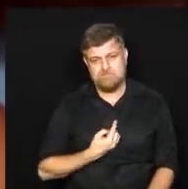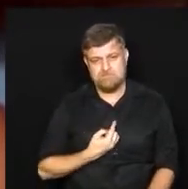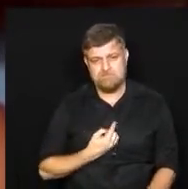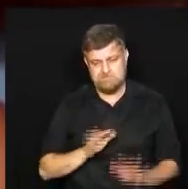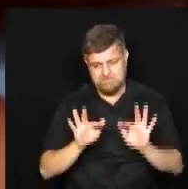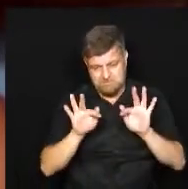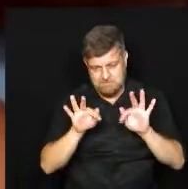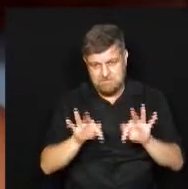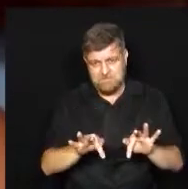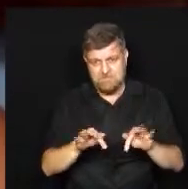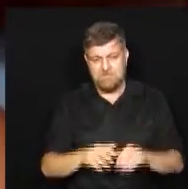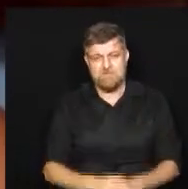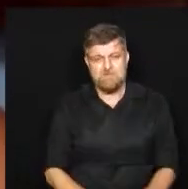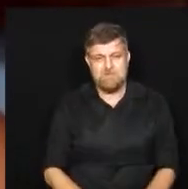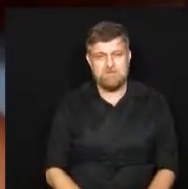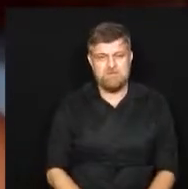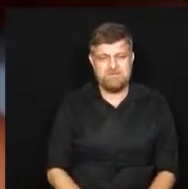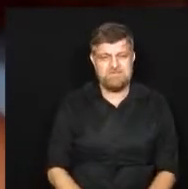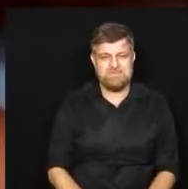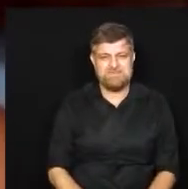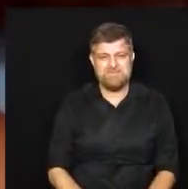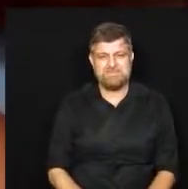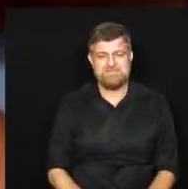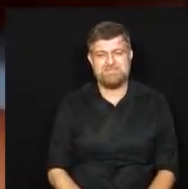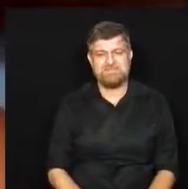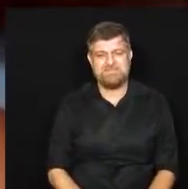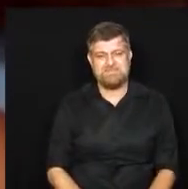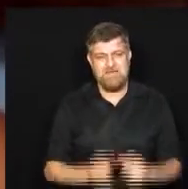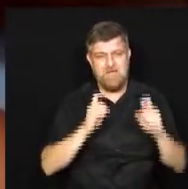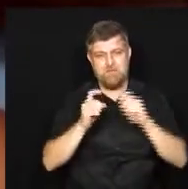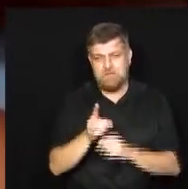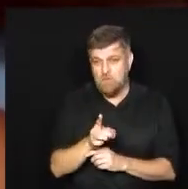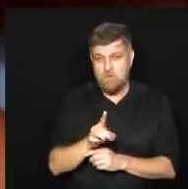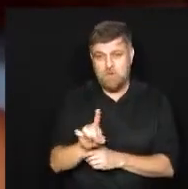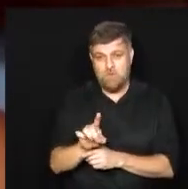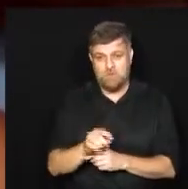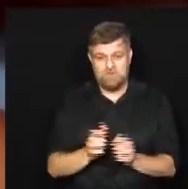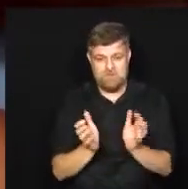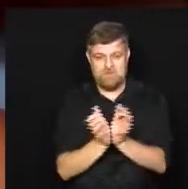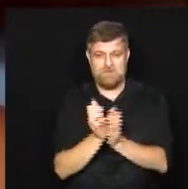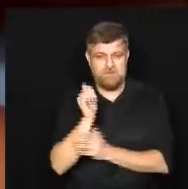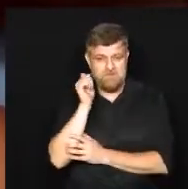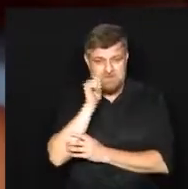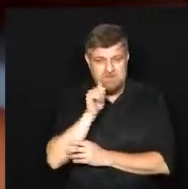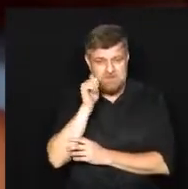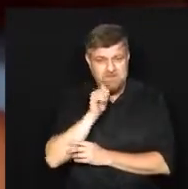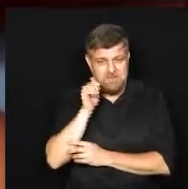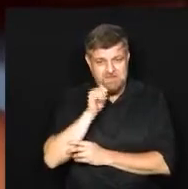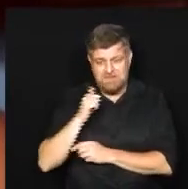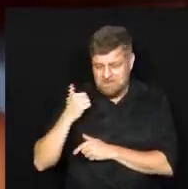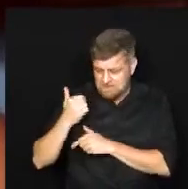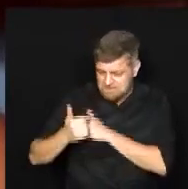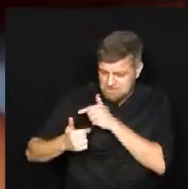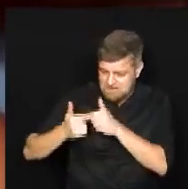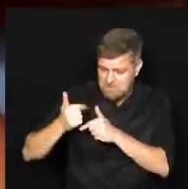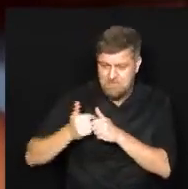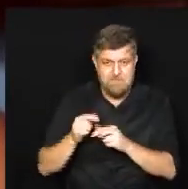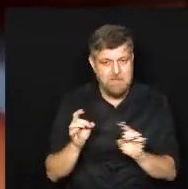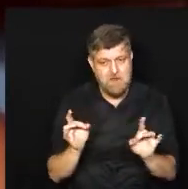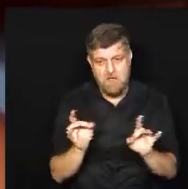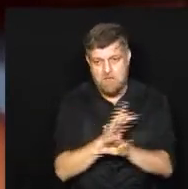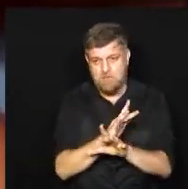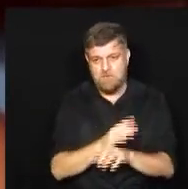ao final, então, encerrando essa última reunião da Comissão da Mulher, encerrando os trabalhos